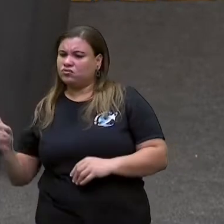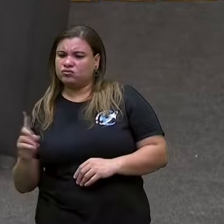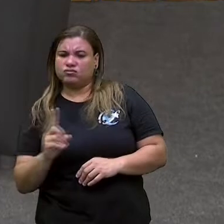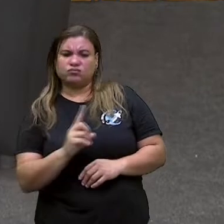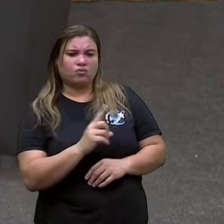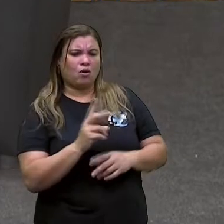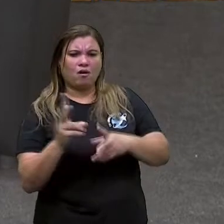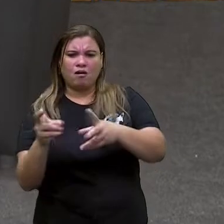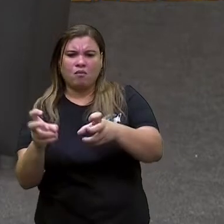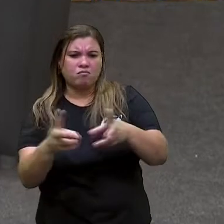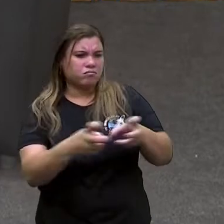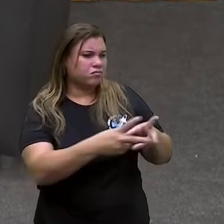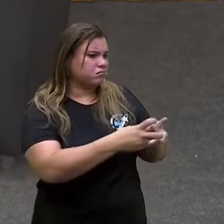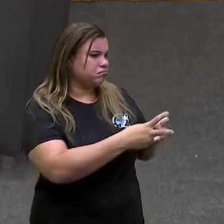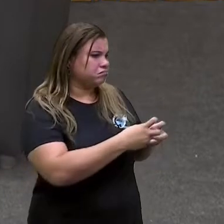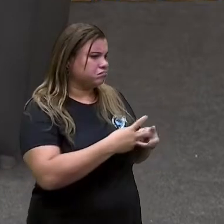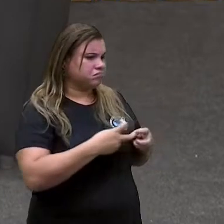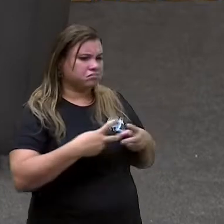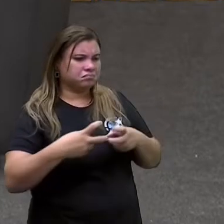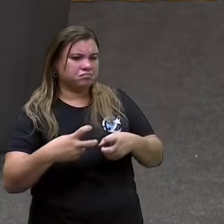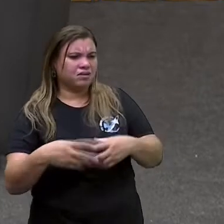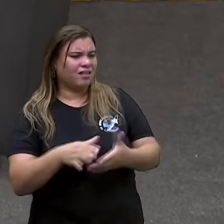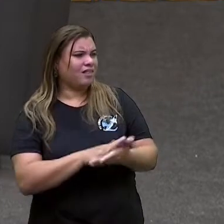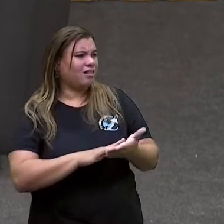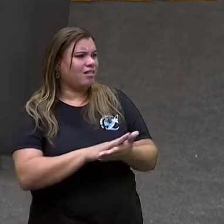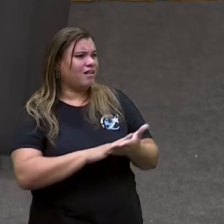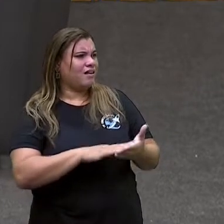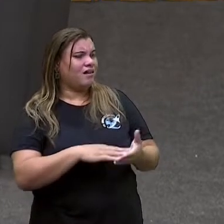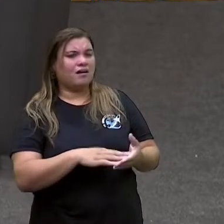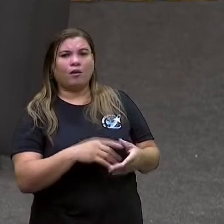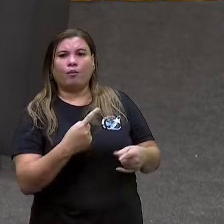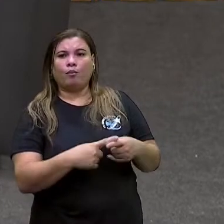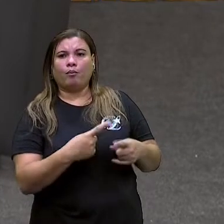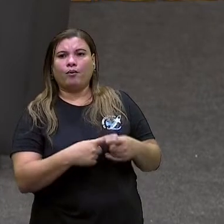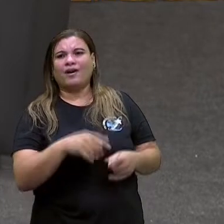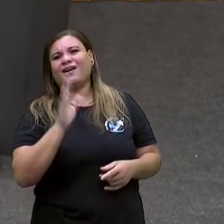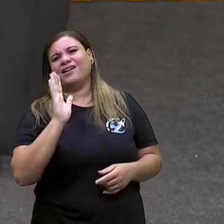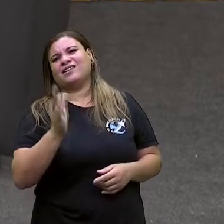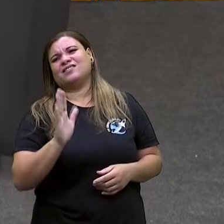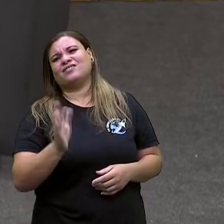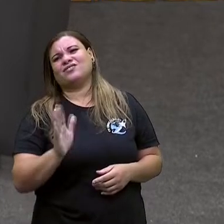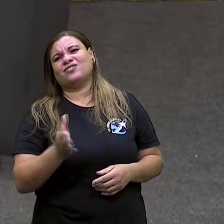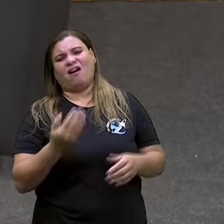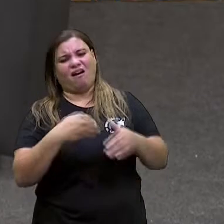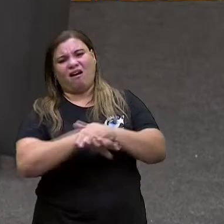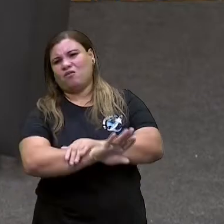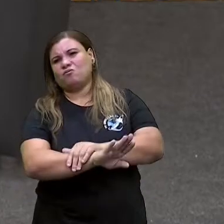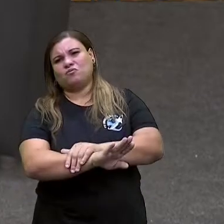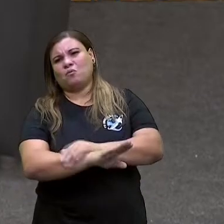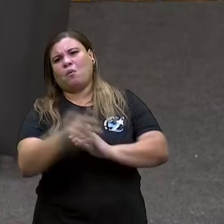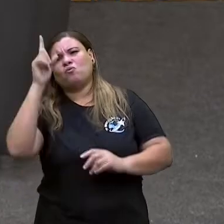cérebro automatizou aquele percurso. E a leitura, ela é importante para a criatividade porque